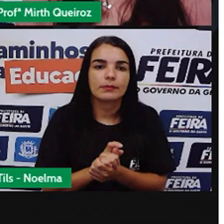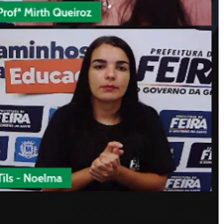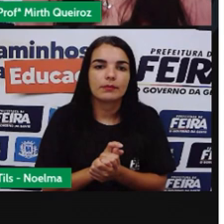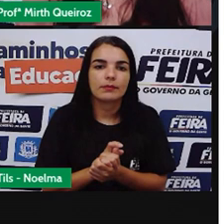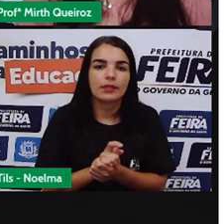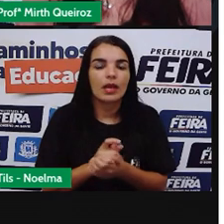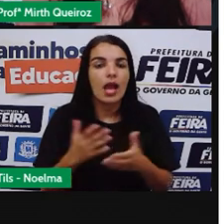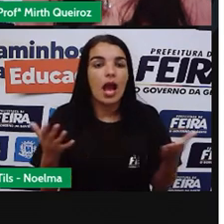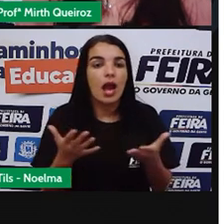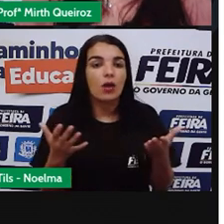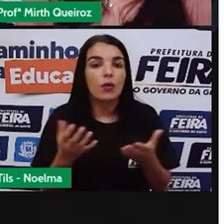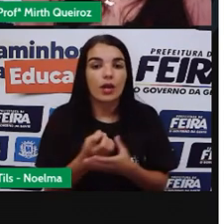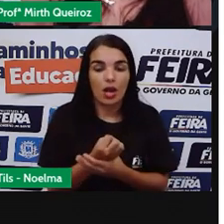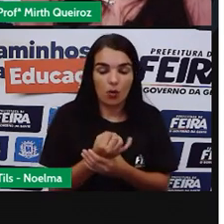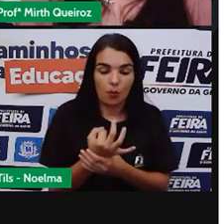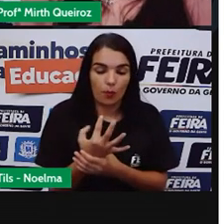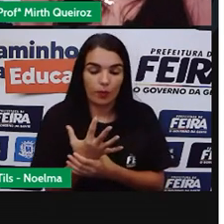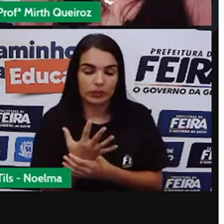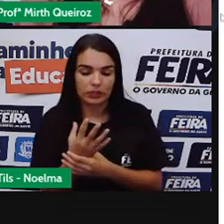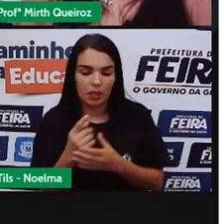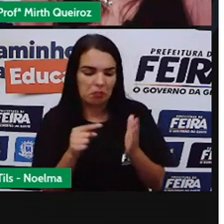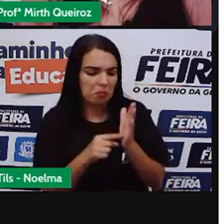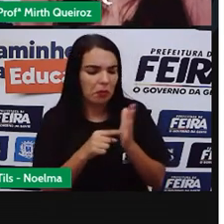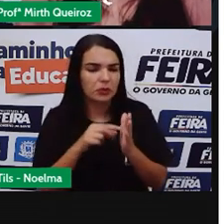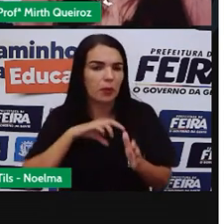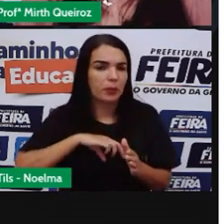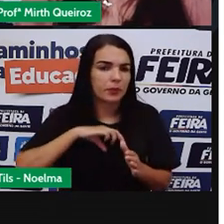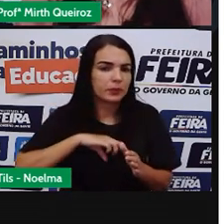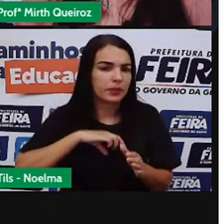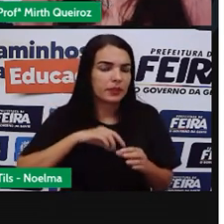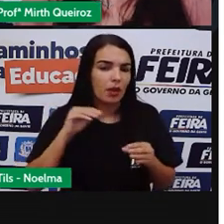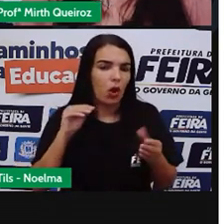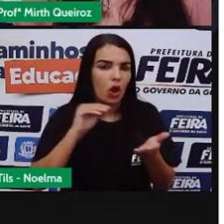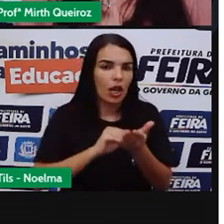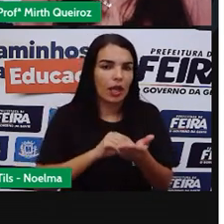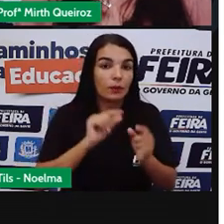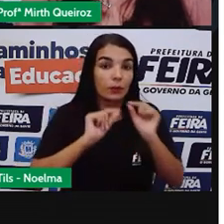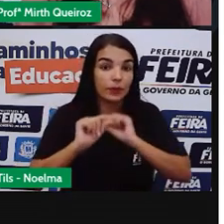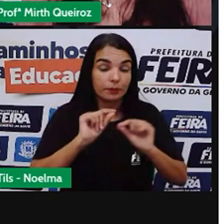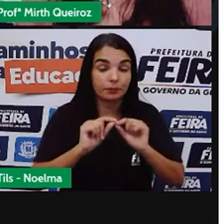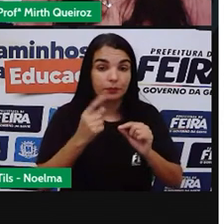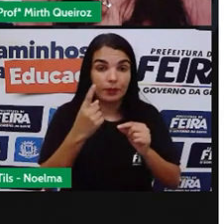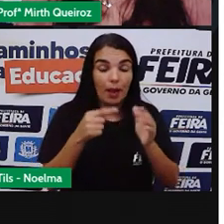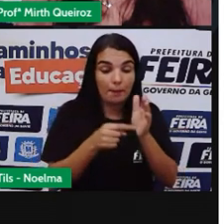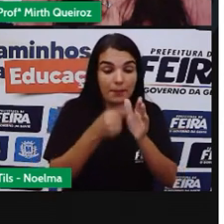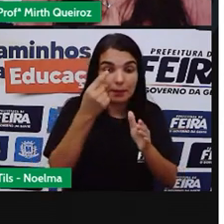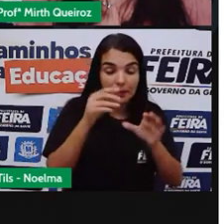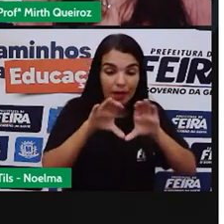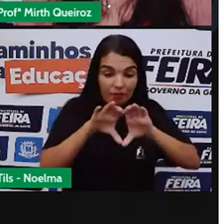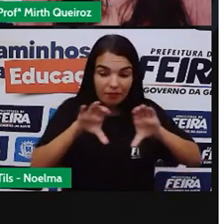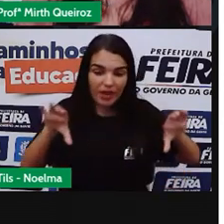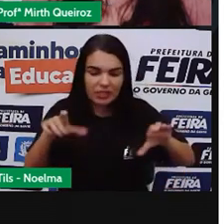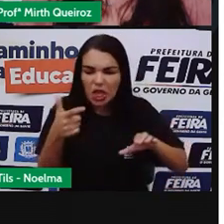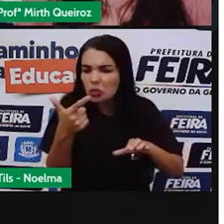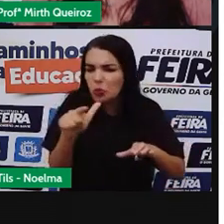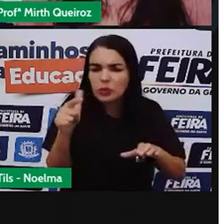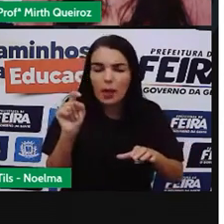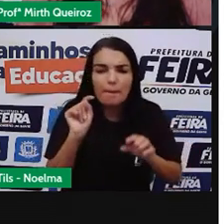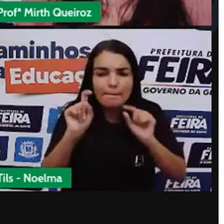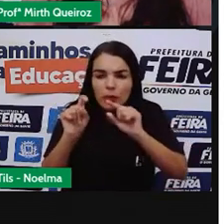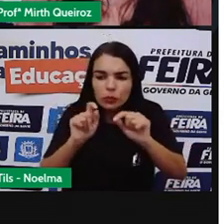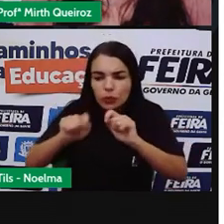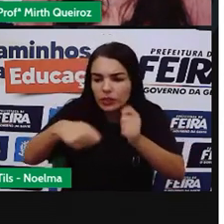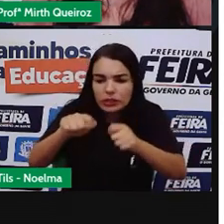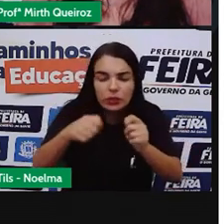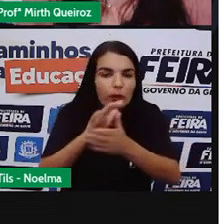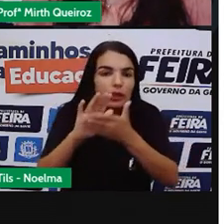interrogação. Aqui nós temos a primeira frase onde está totalmente sem pontos nenhum.